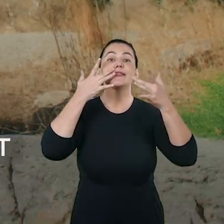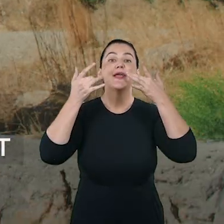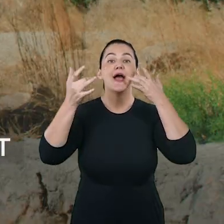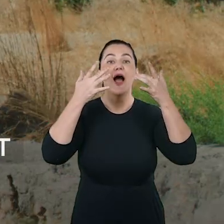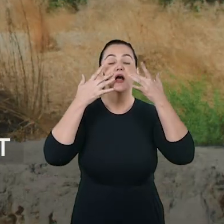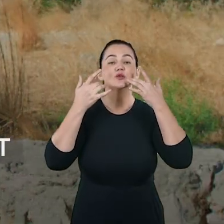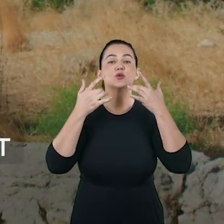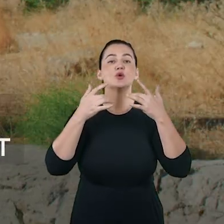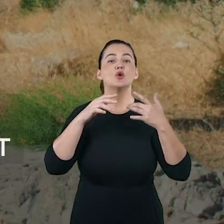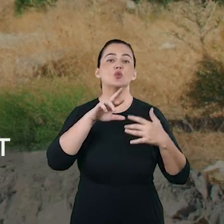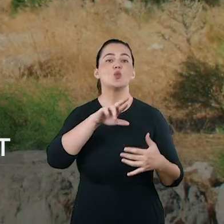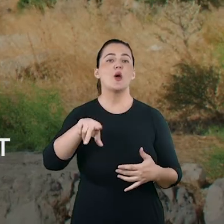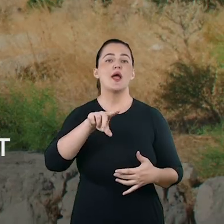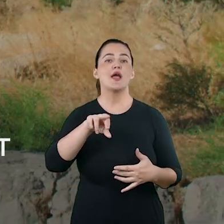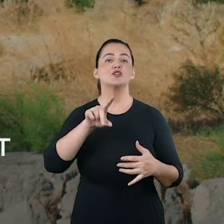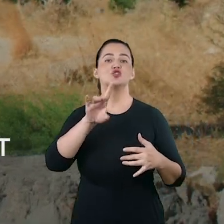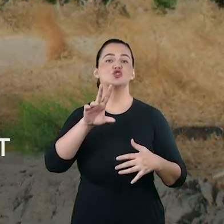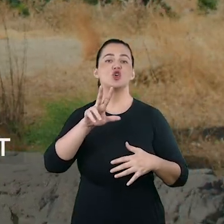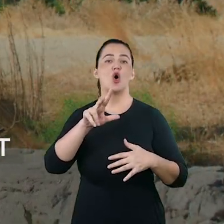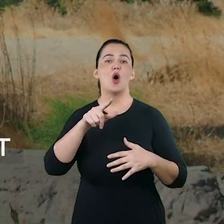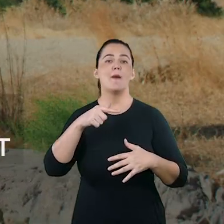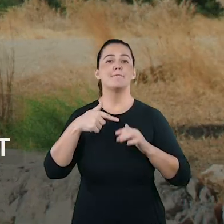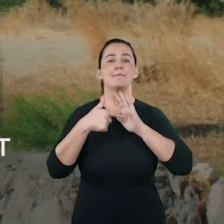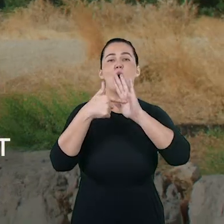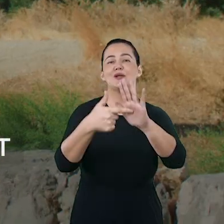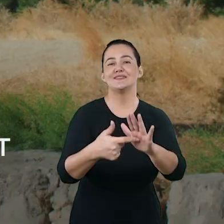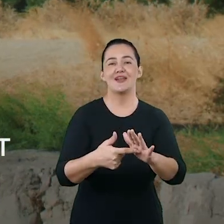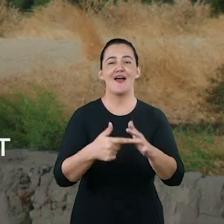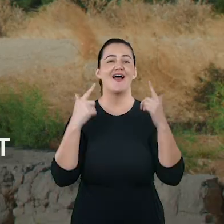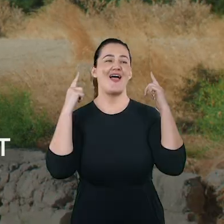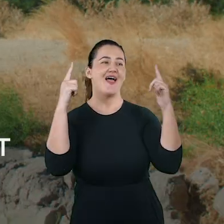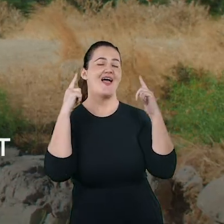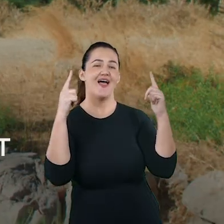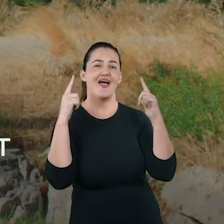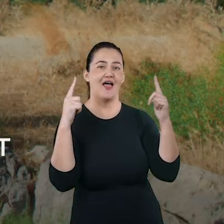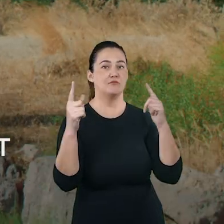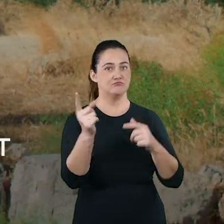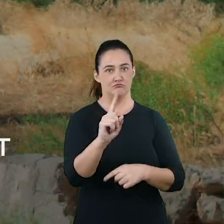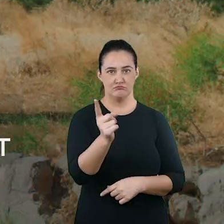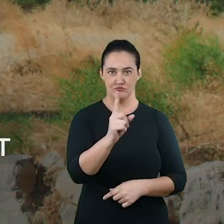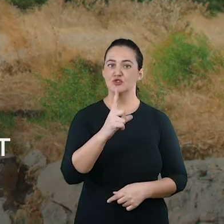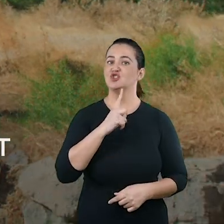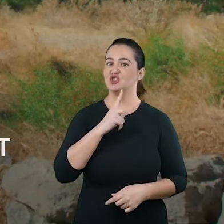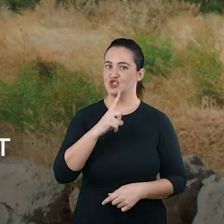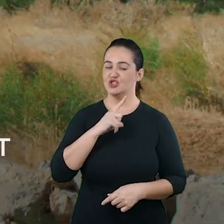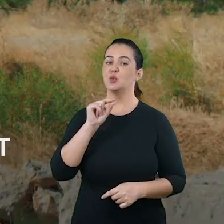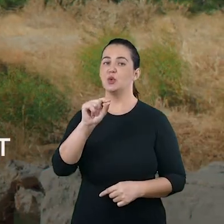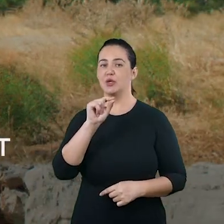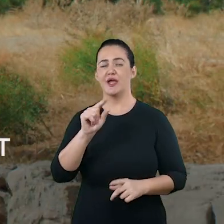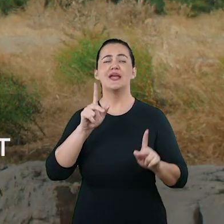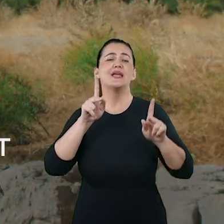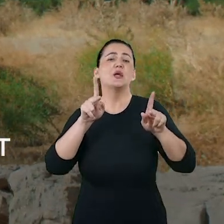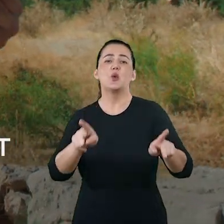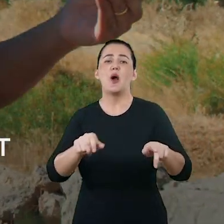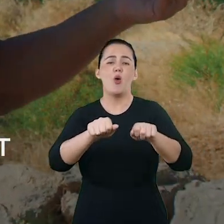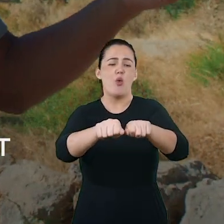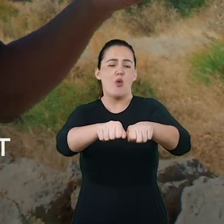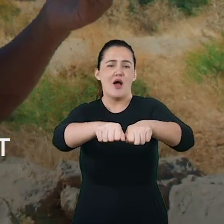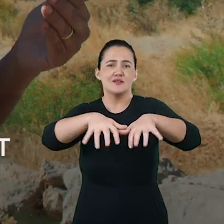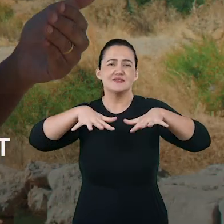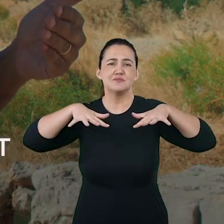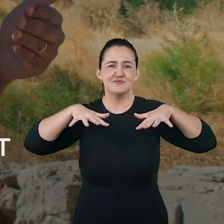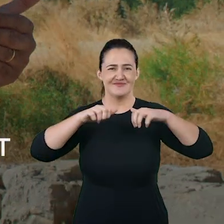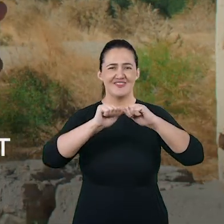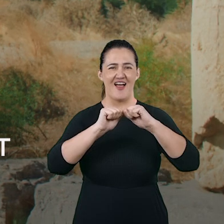tinha apenas a função de apresentar shows e entretenimento. Ele também funcionava como uma assembleia